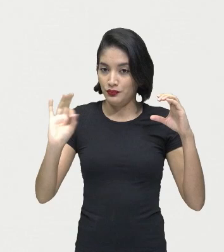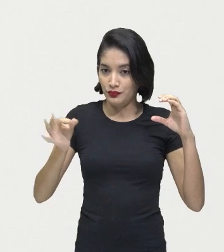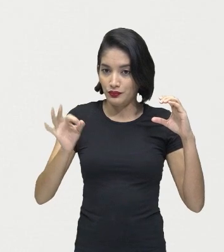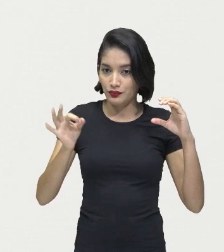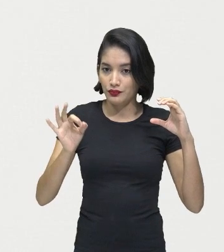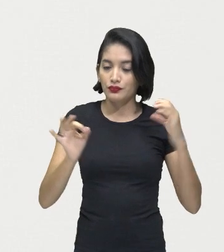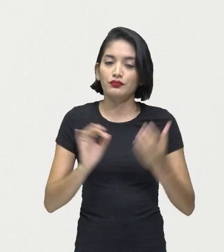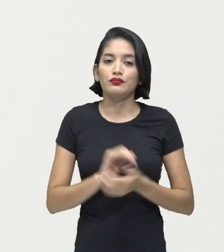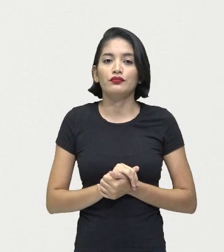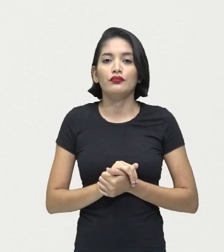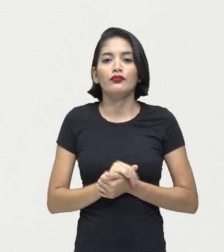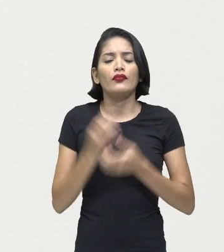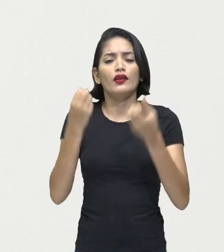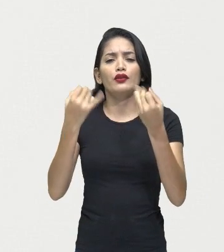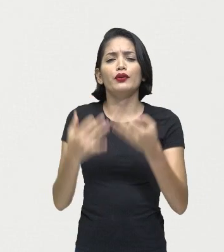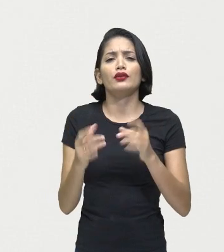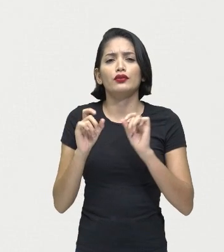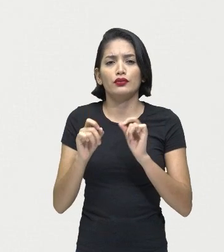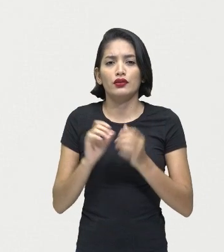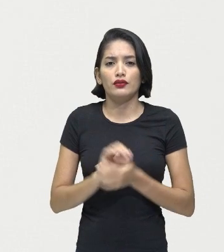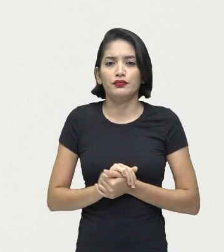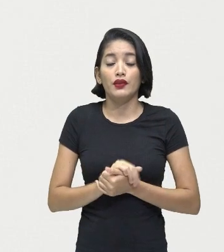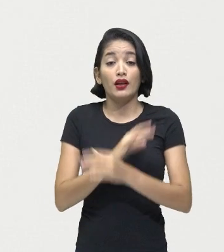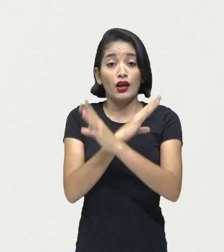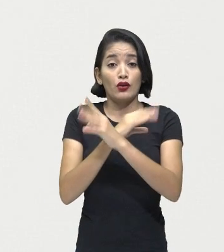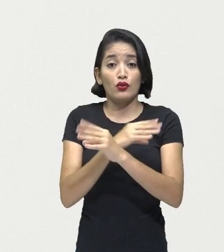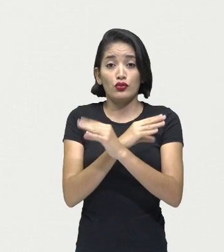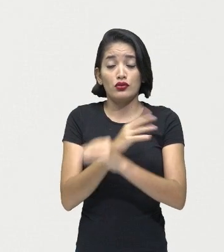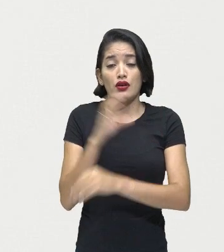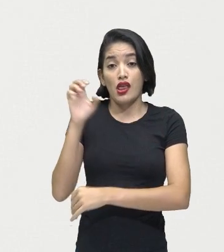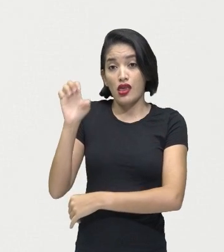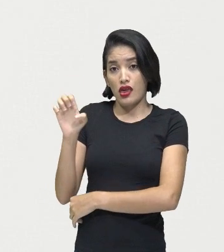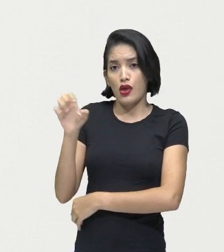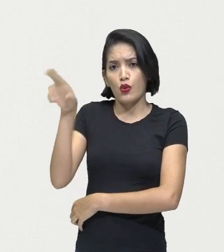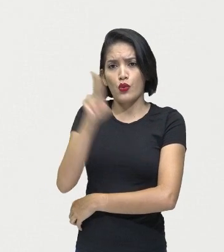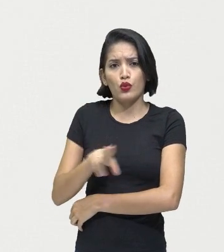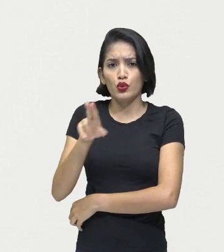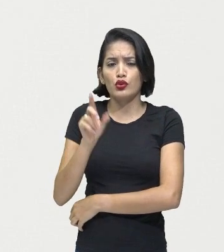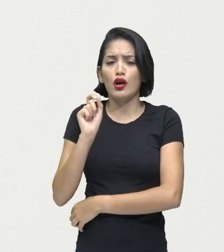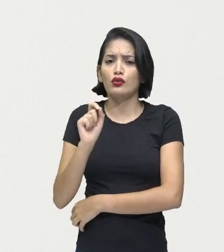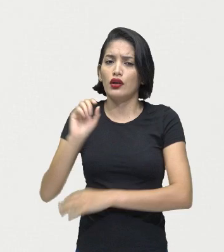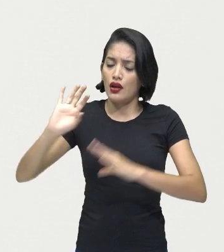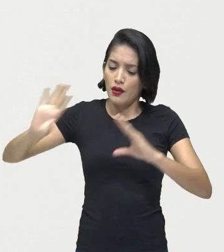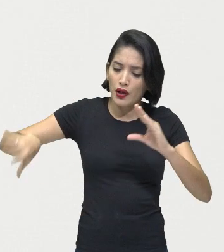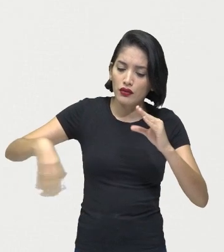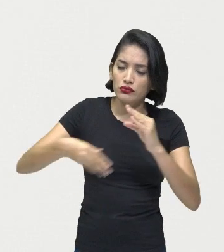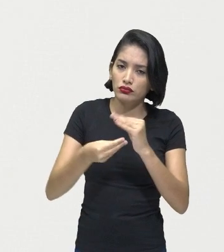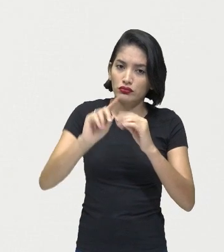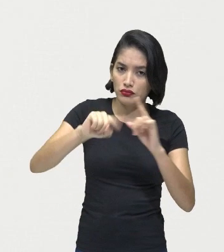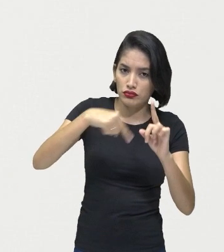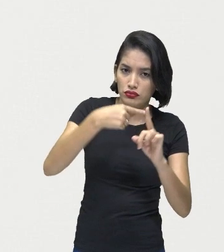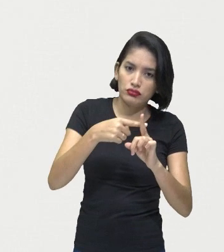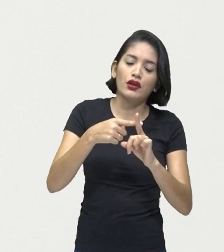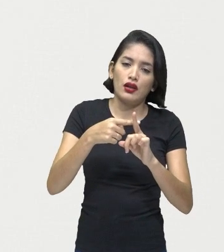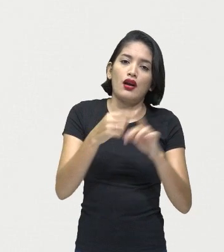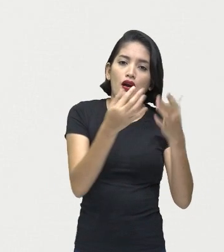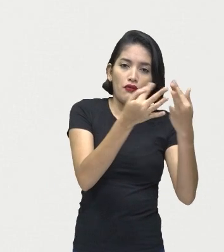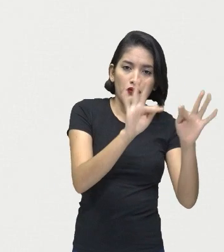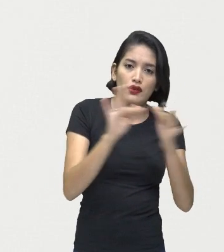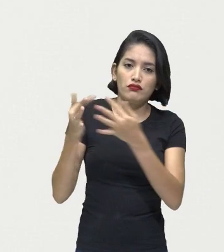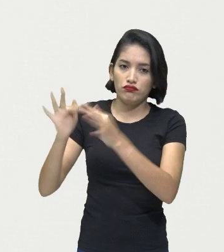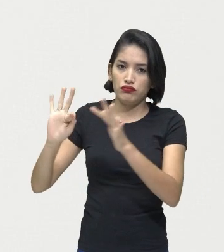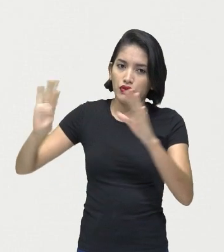correta. E o comentário é: conjunção E está sendo usada para adicionar uma oração ao período,